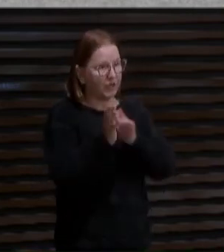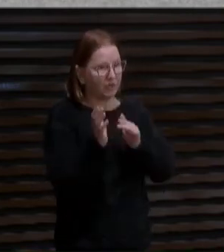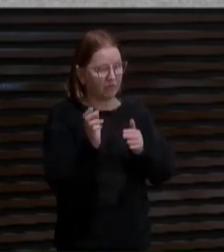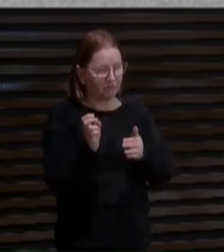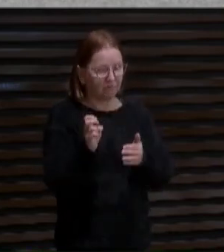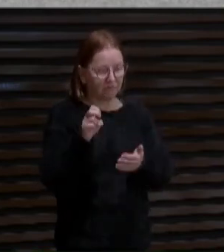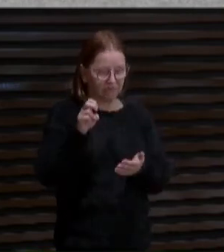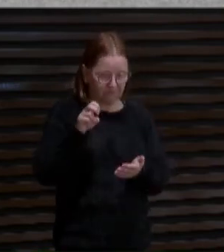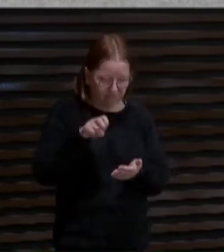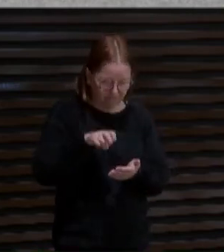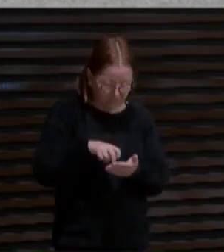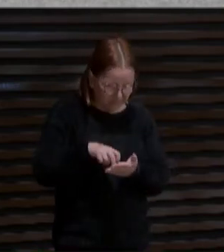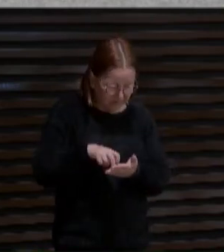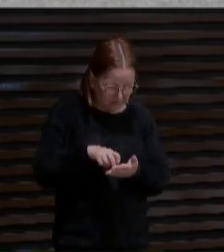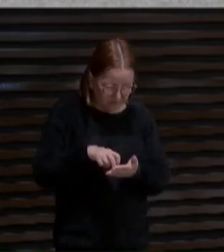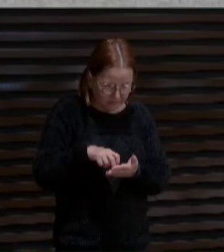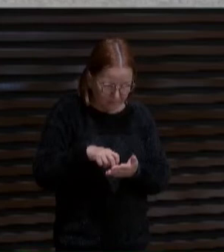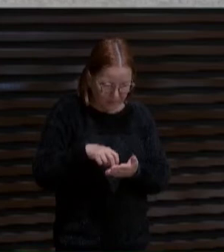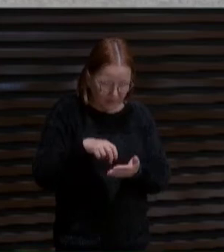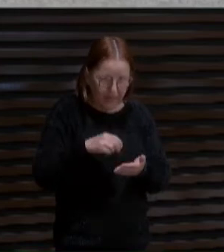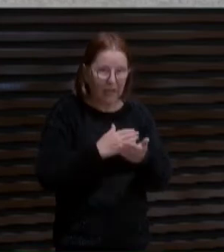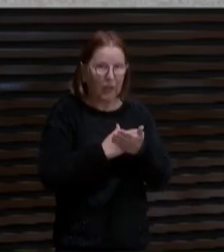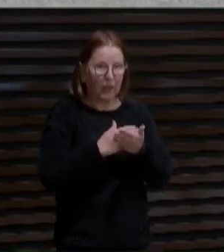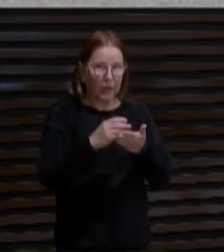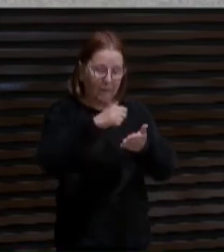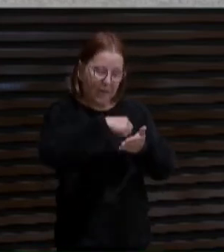ontem aliás eu vi ele fez um trabalho lá